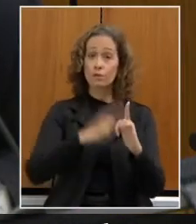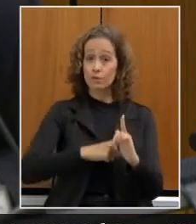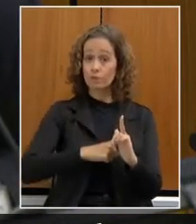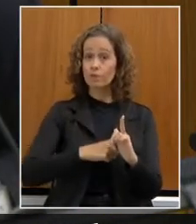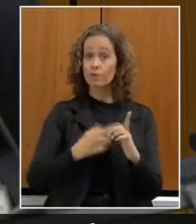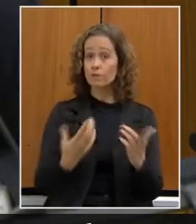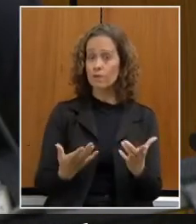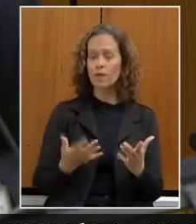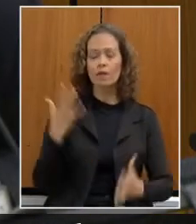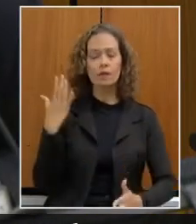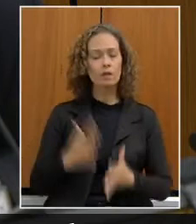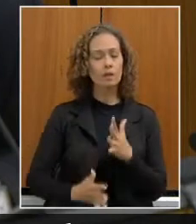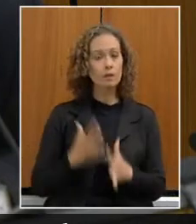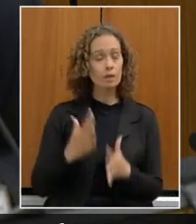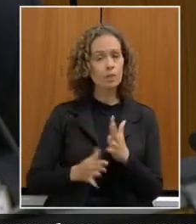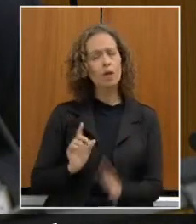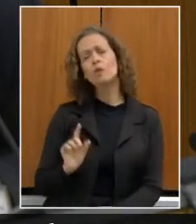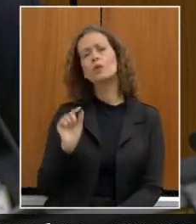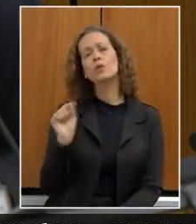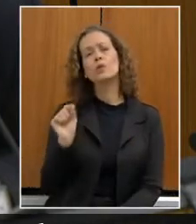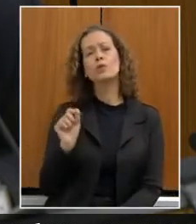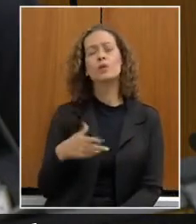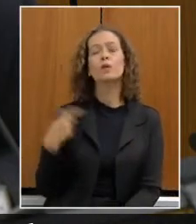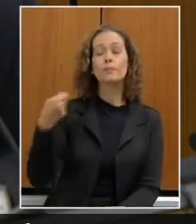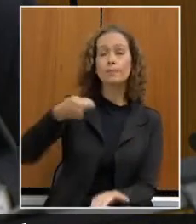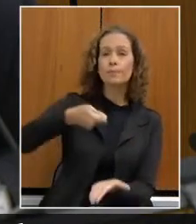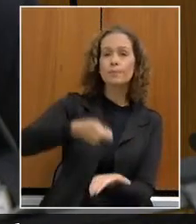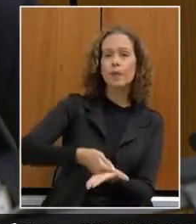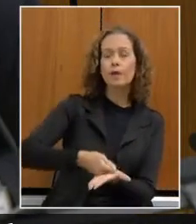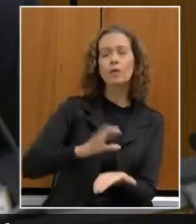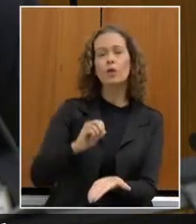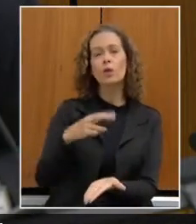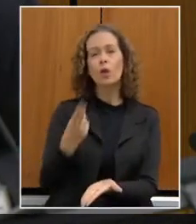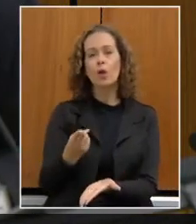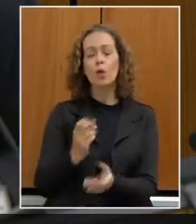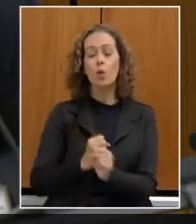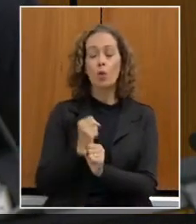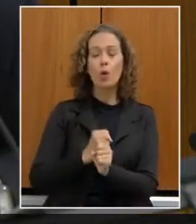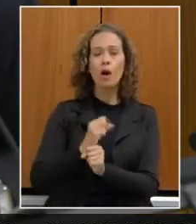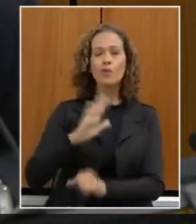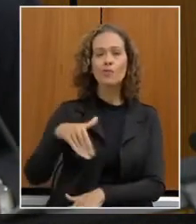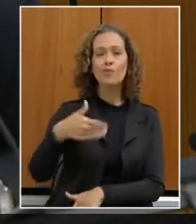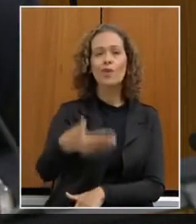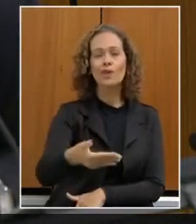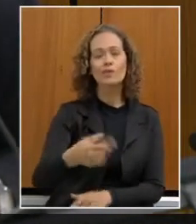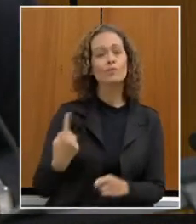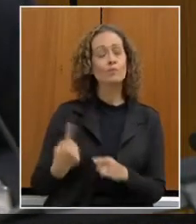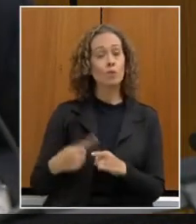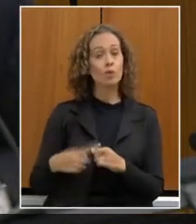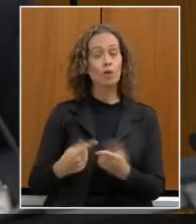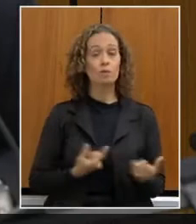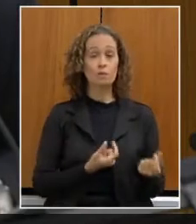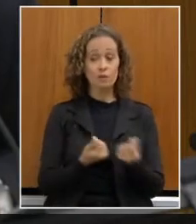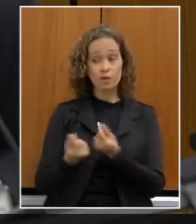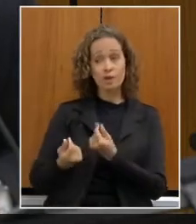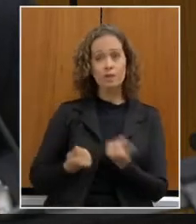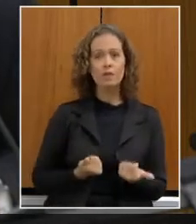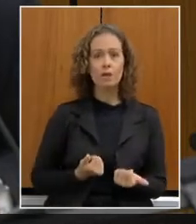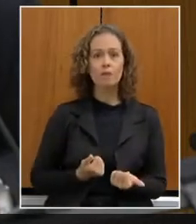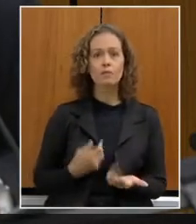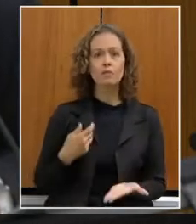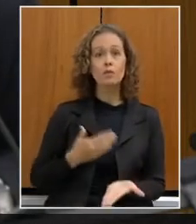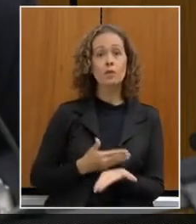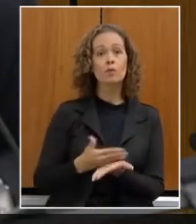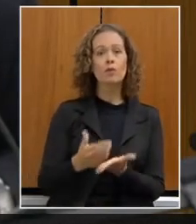atrapalhando que a gente pague o empenhado e liquidado no ano ocorrente. Por quê? O financeiro parte dele pagando dívida.